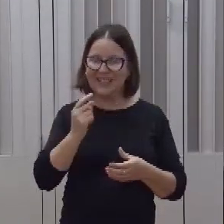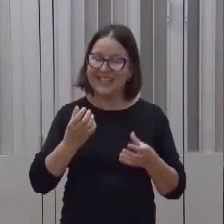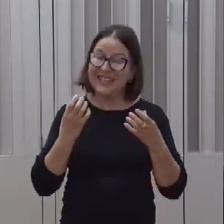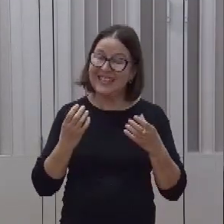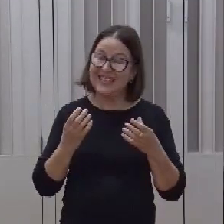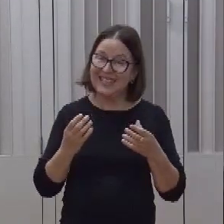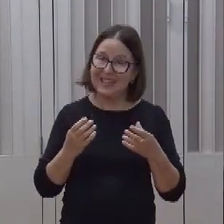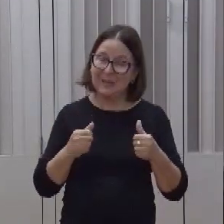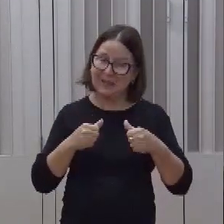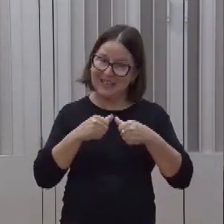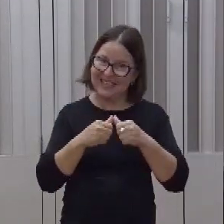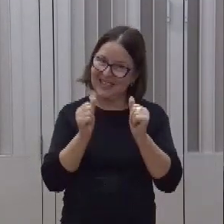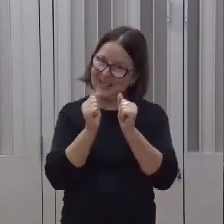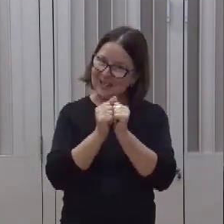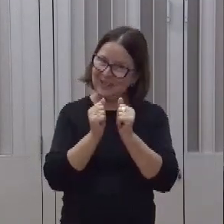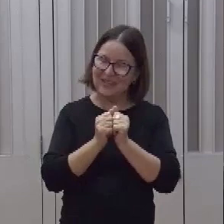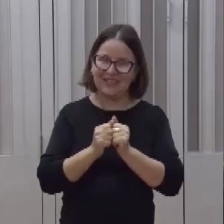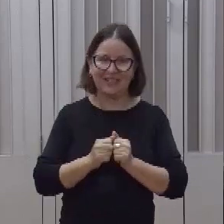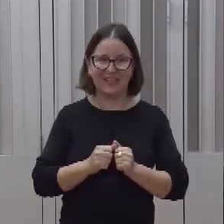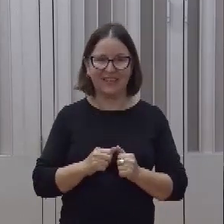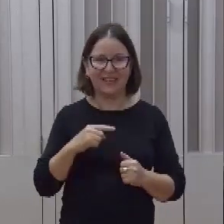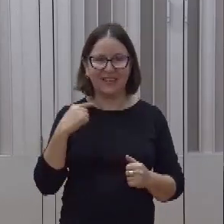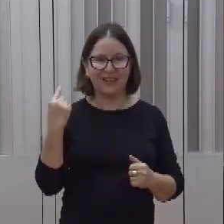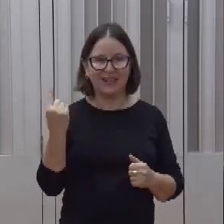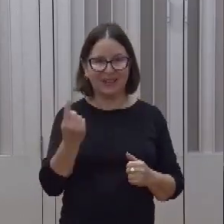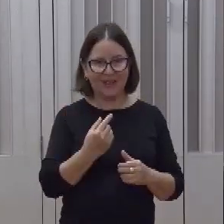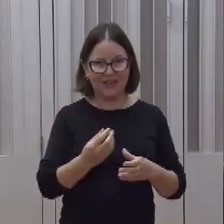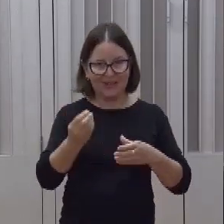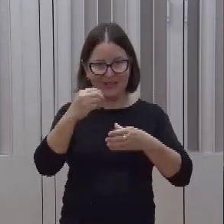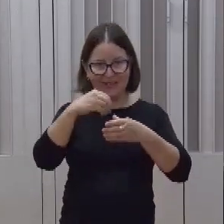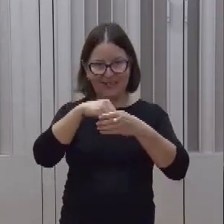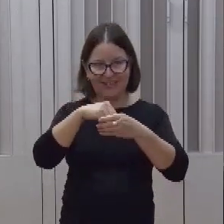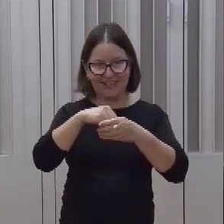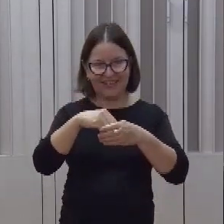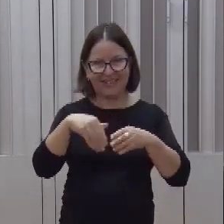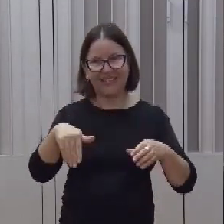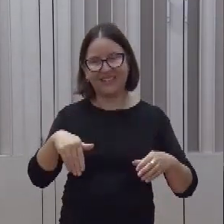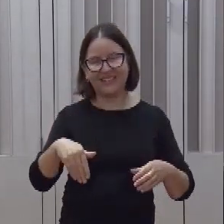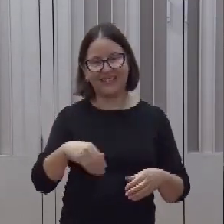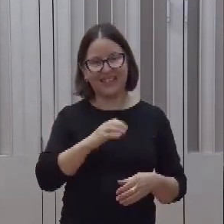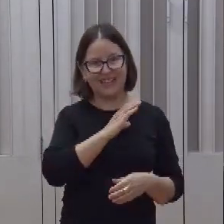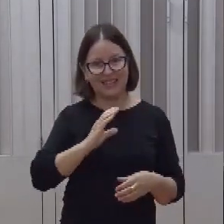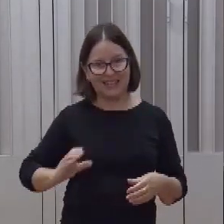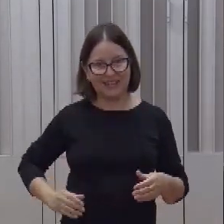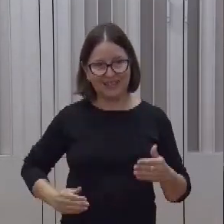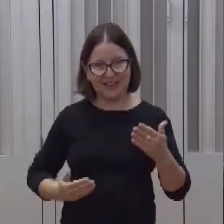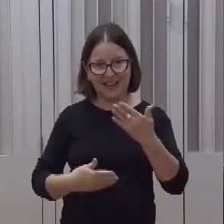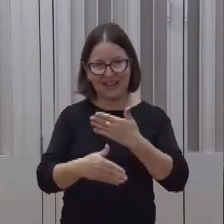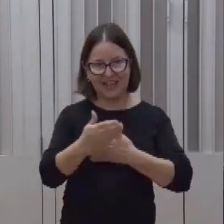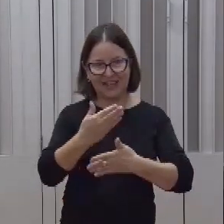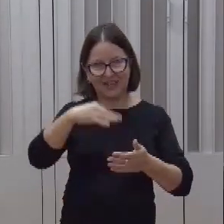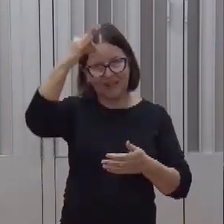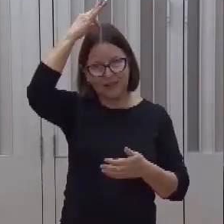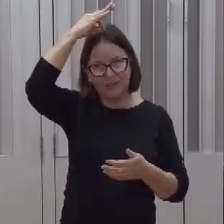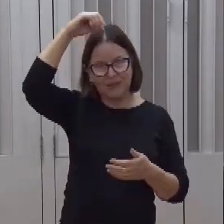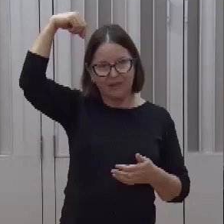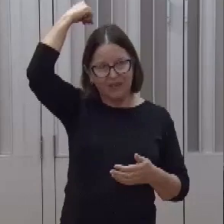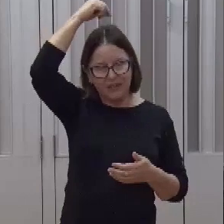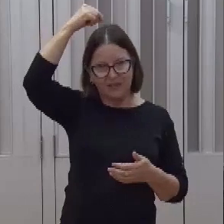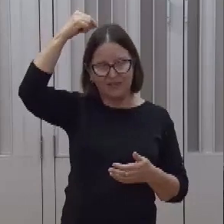Fomos colocados em Cristo pelo Espírito Santo. Agora devemos escolher manter